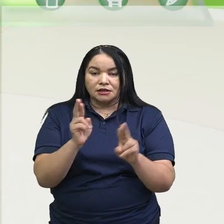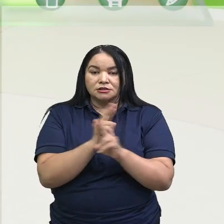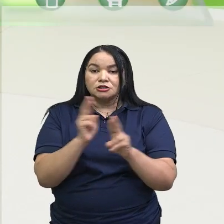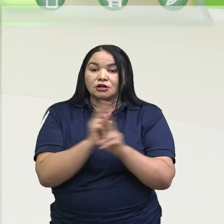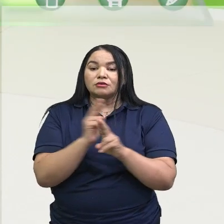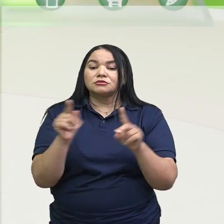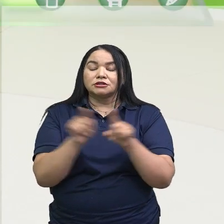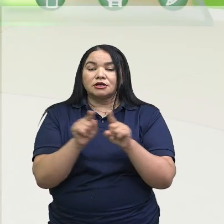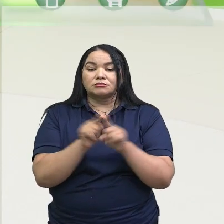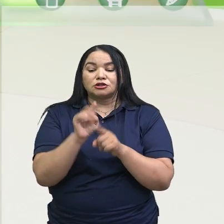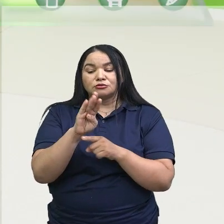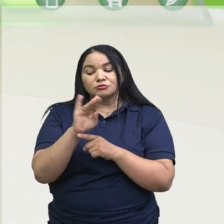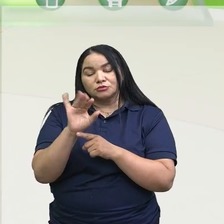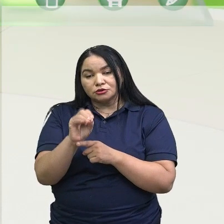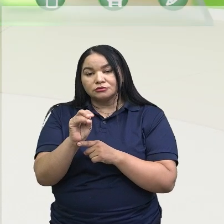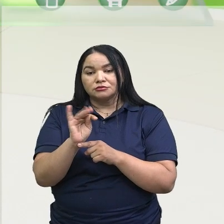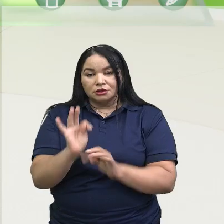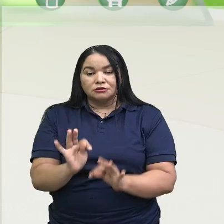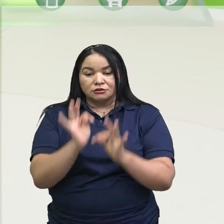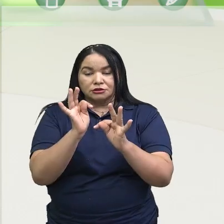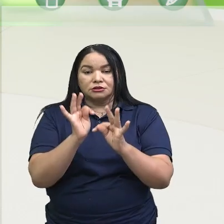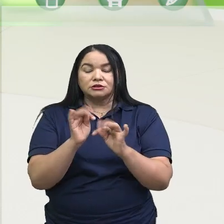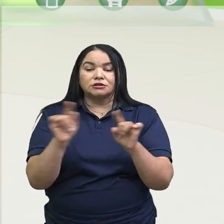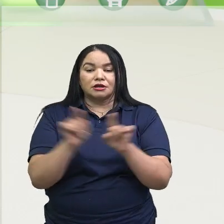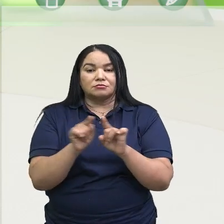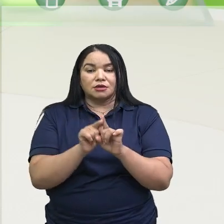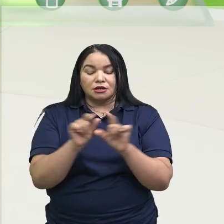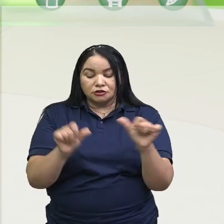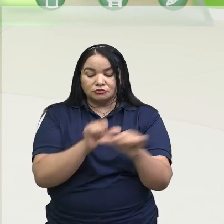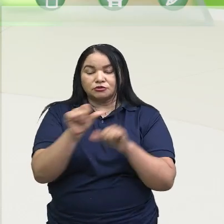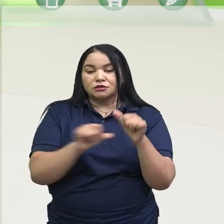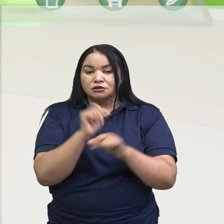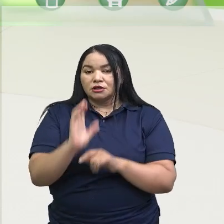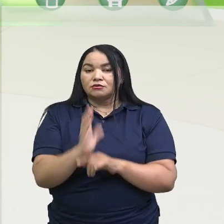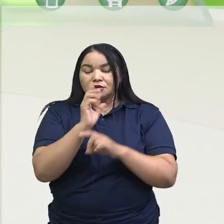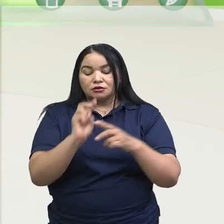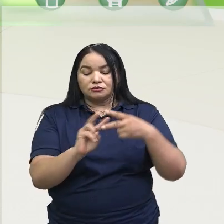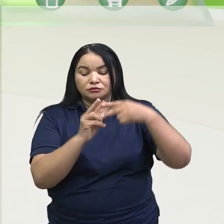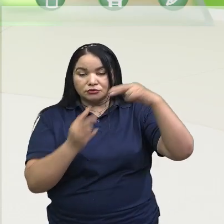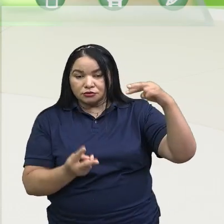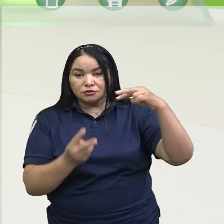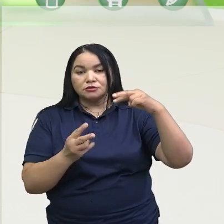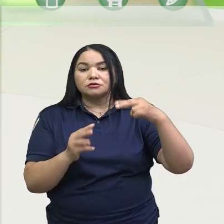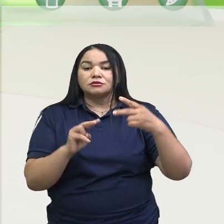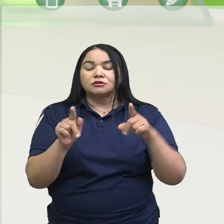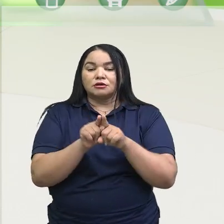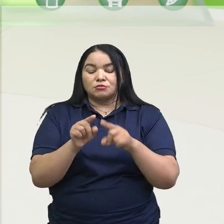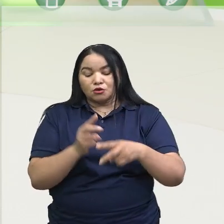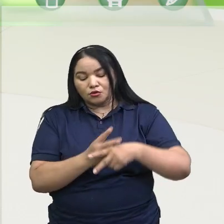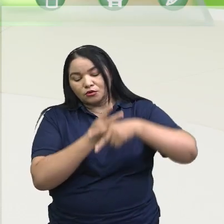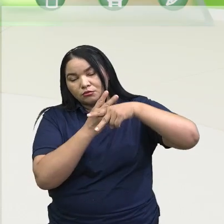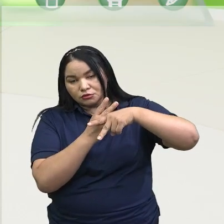relação da biotecnologia e essas alterações que acontecem ou no gene ou no cromossomo, que